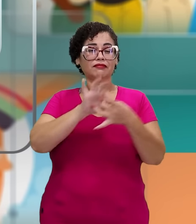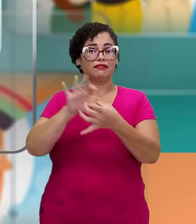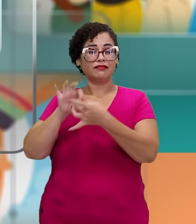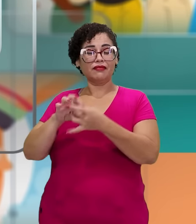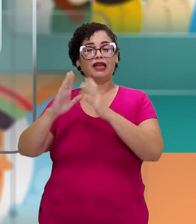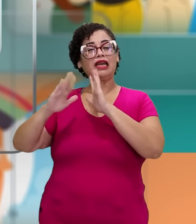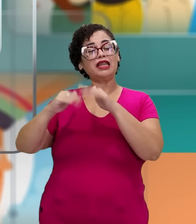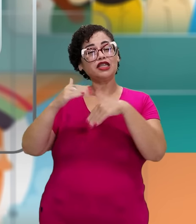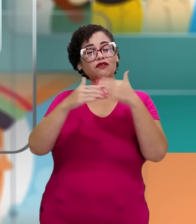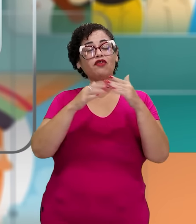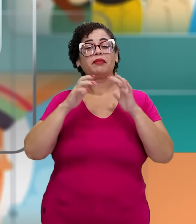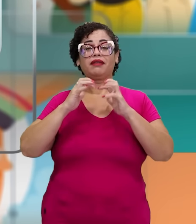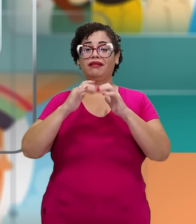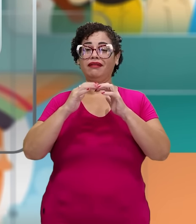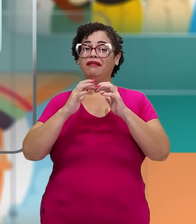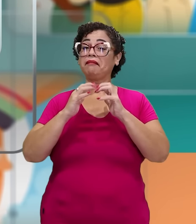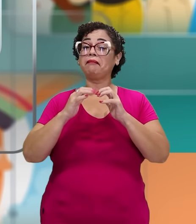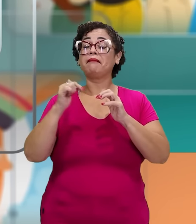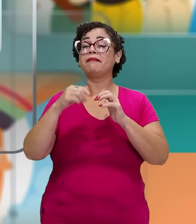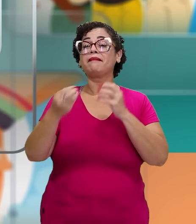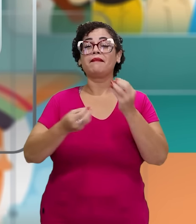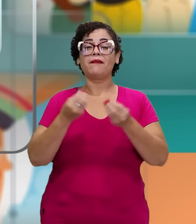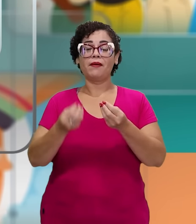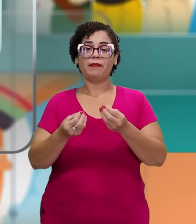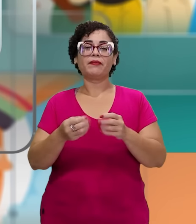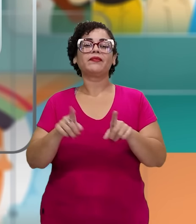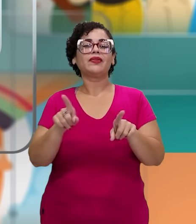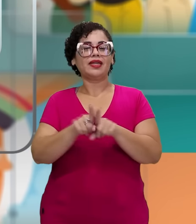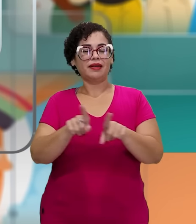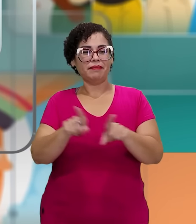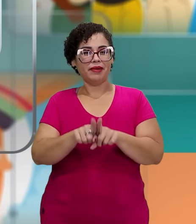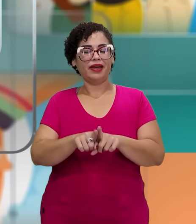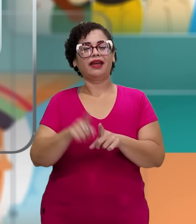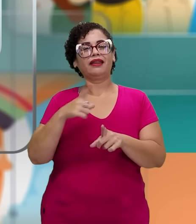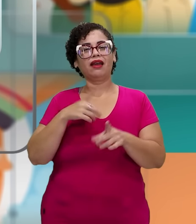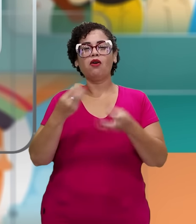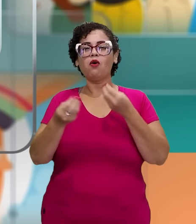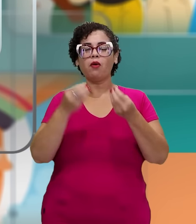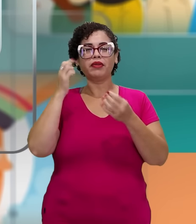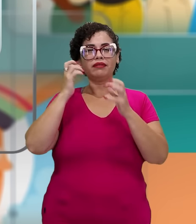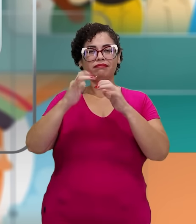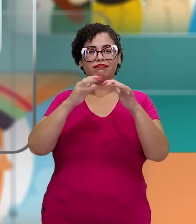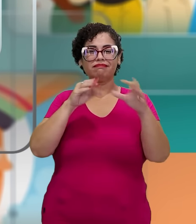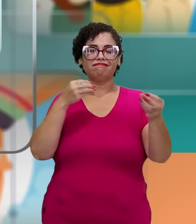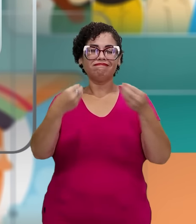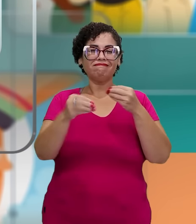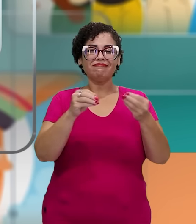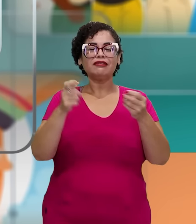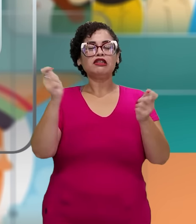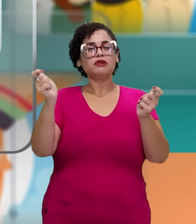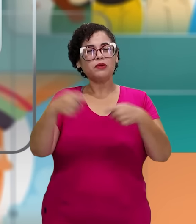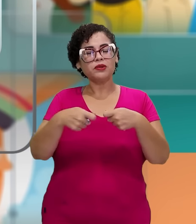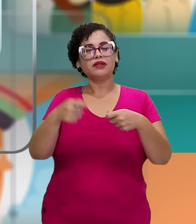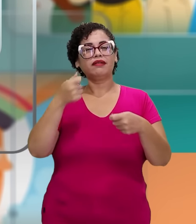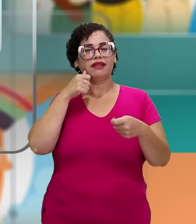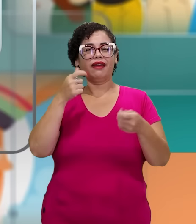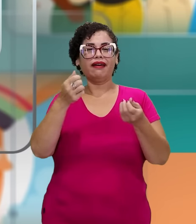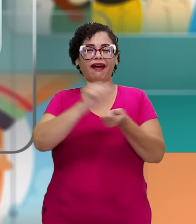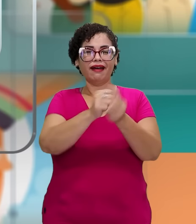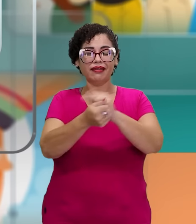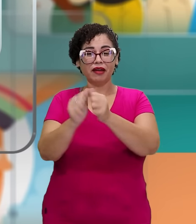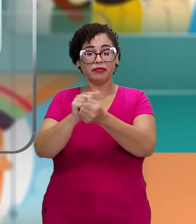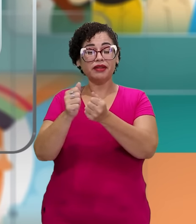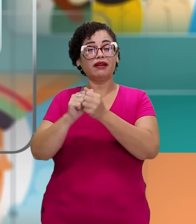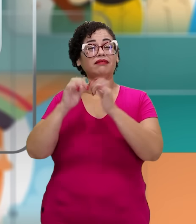desenvolvimento cerebral além disso a plasticidade cerebral e a conectividade neuronal